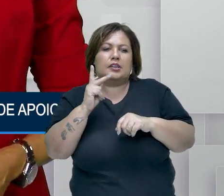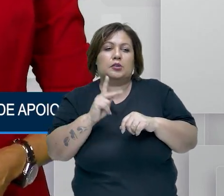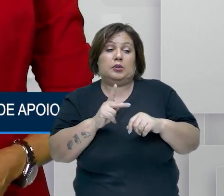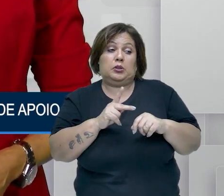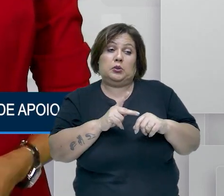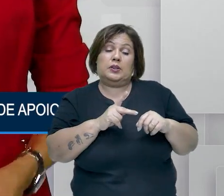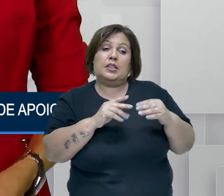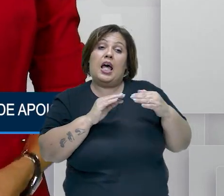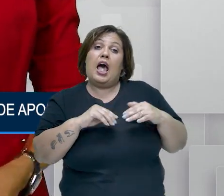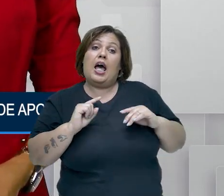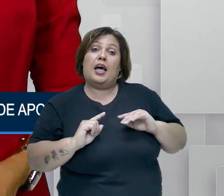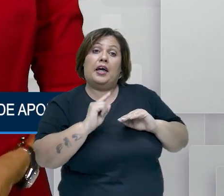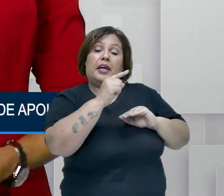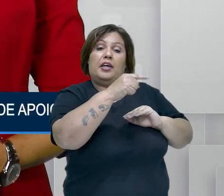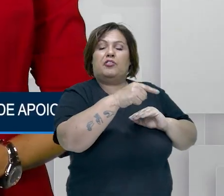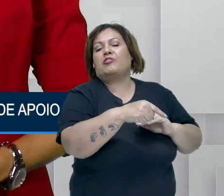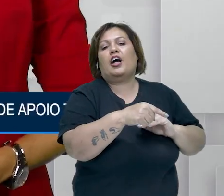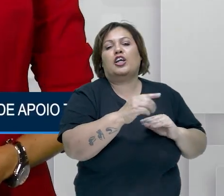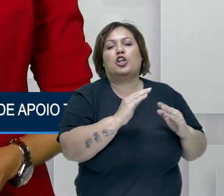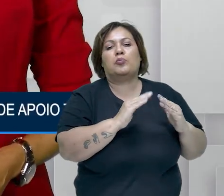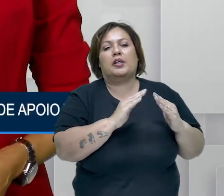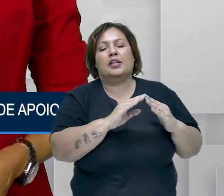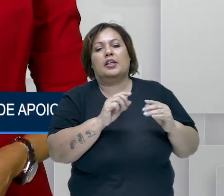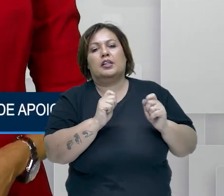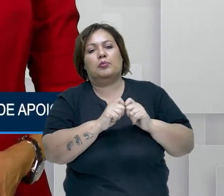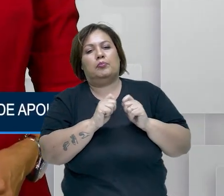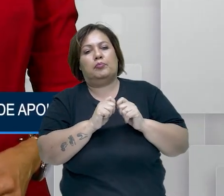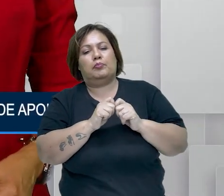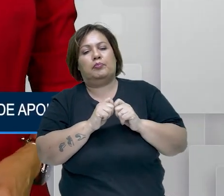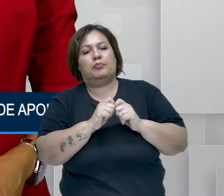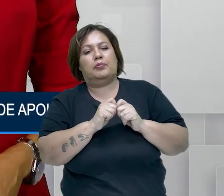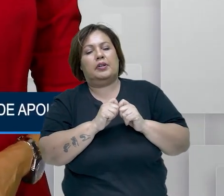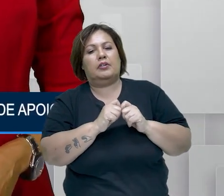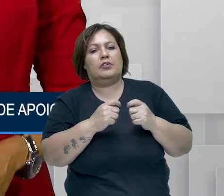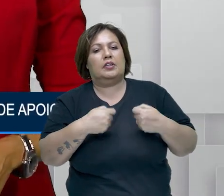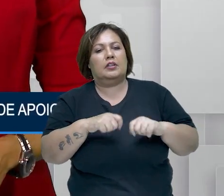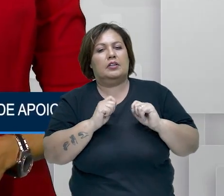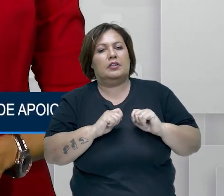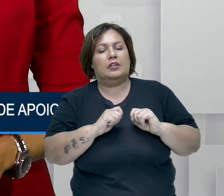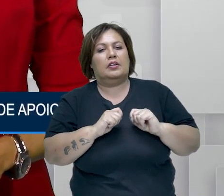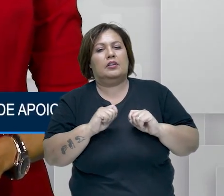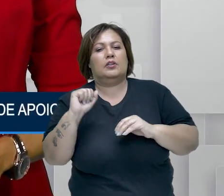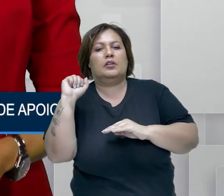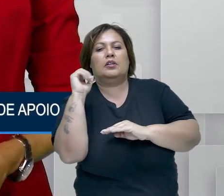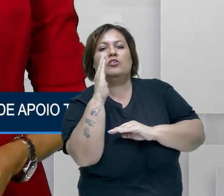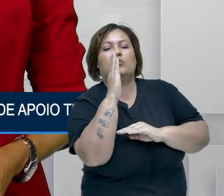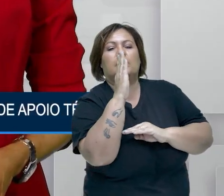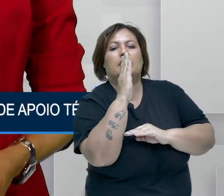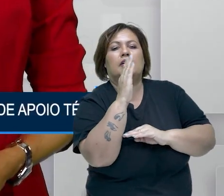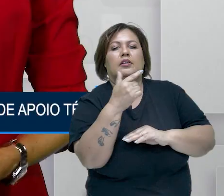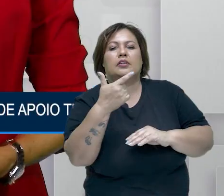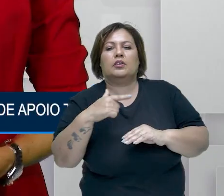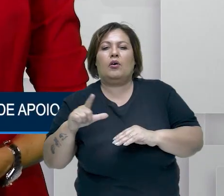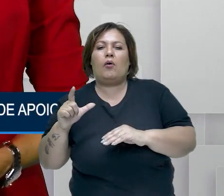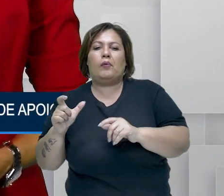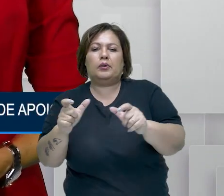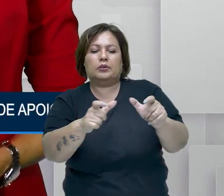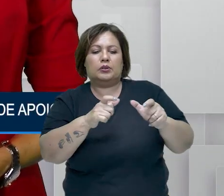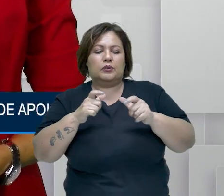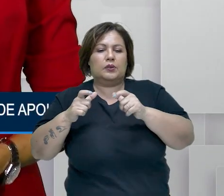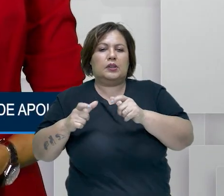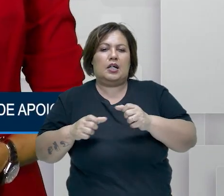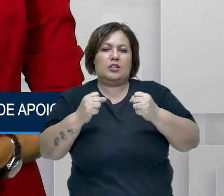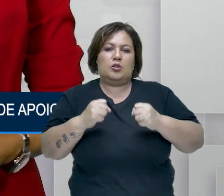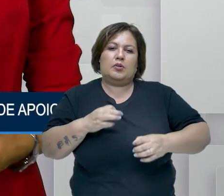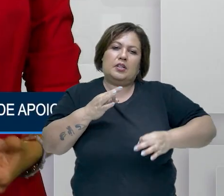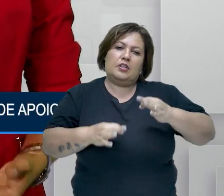de diligências externas. Além disso, para construir soluções eficazes, o NAT Ambiental deve interagir com outros órgãos do